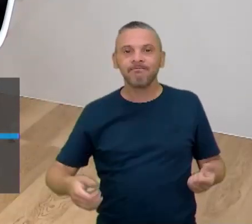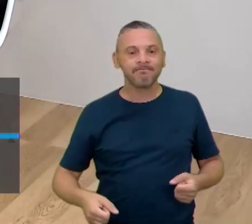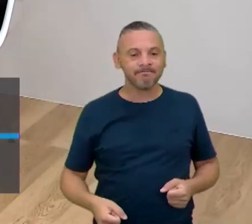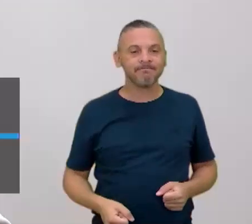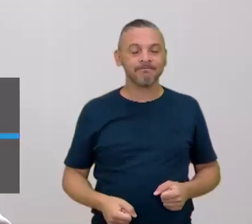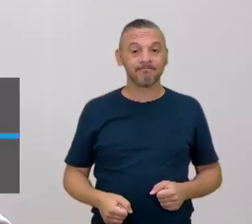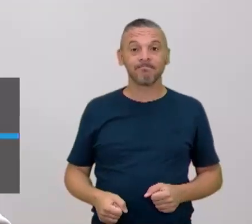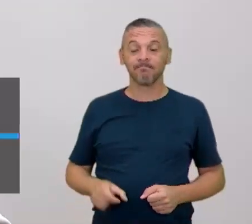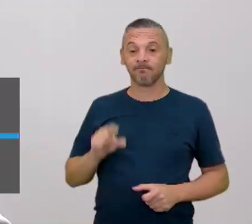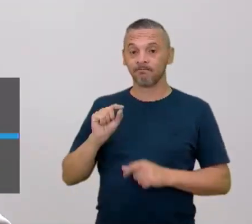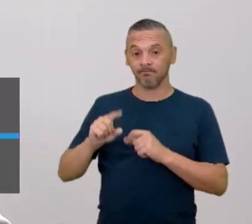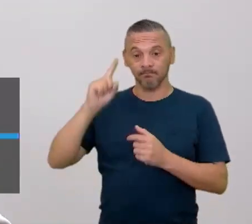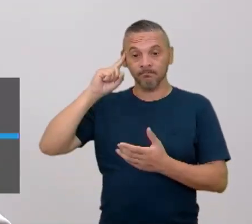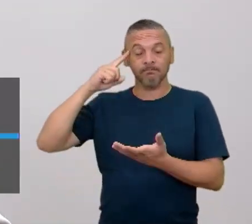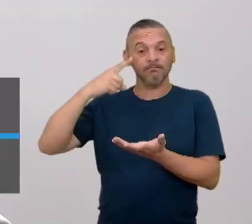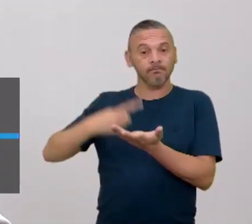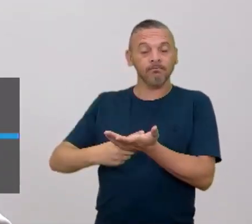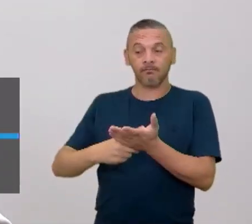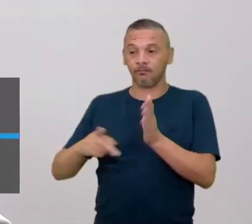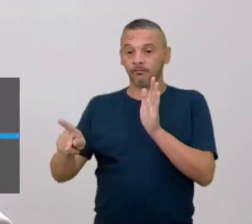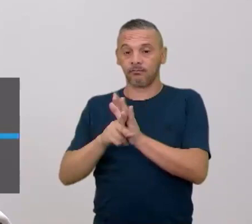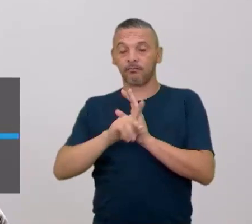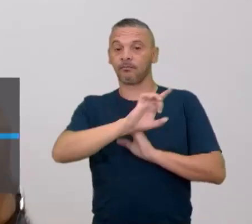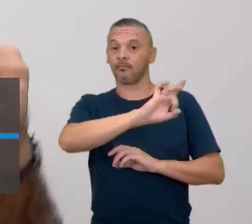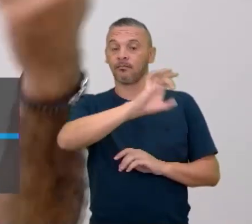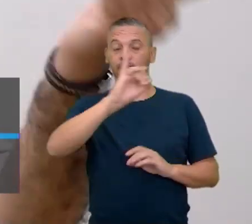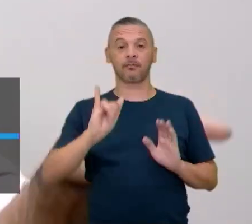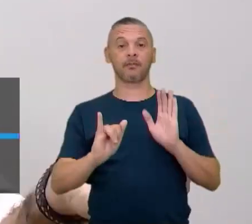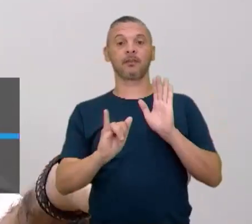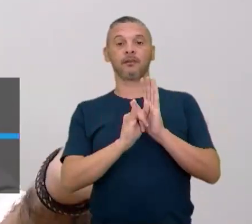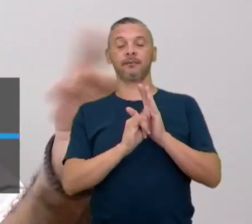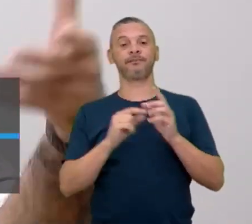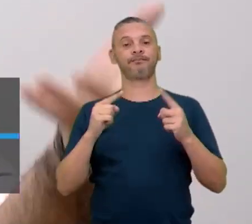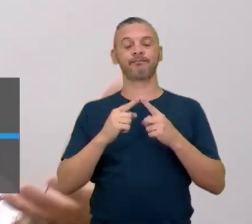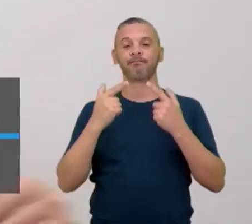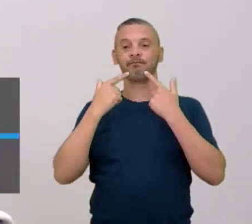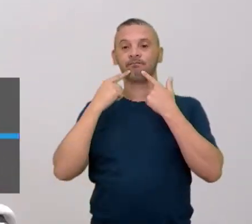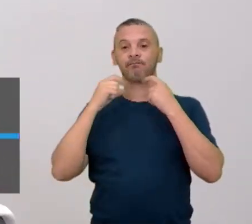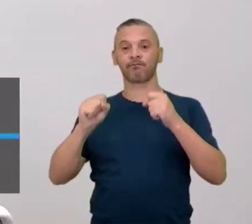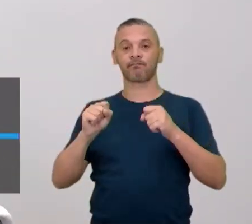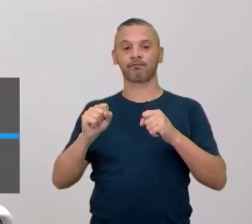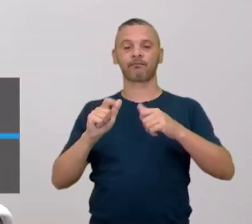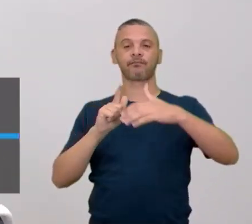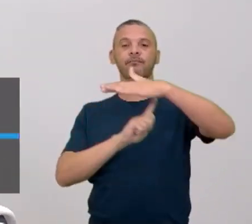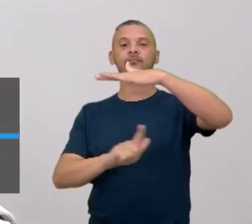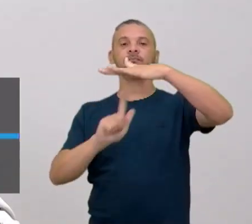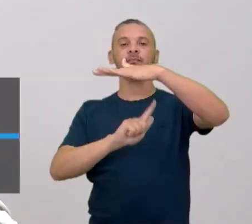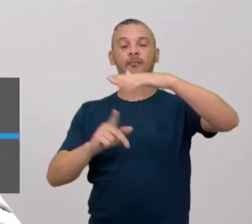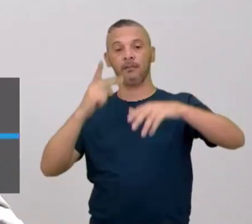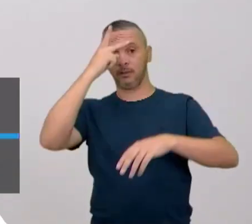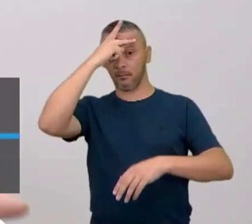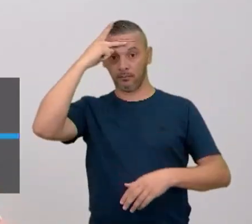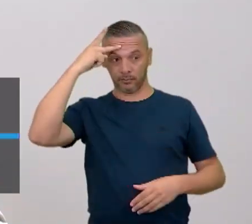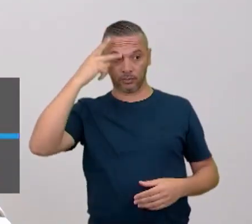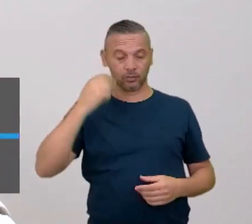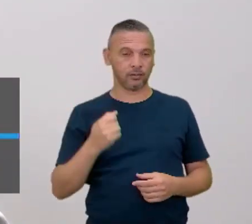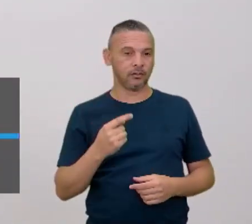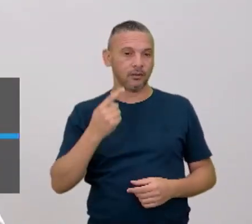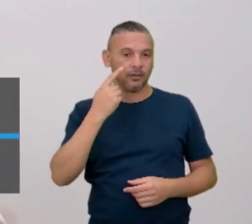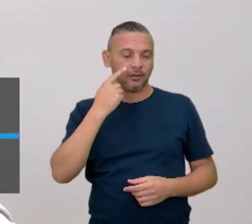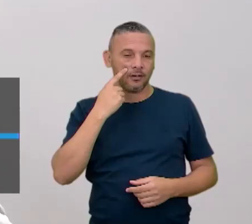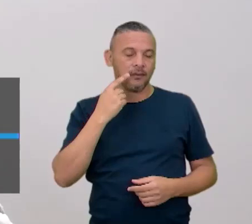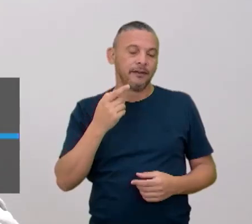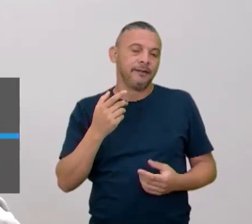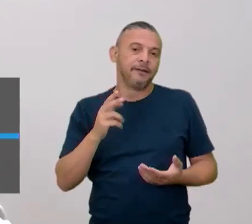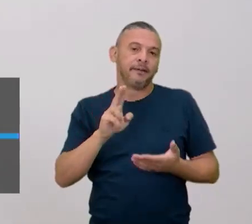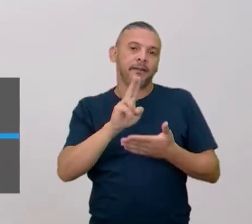a determinação da identidade, determina até a linguagem, as gírias. Sim. Eu não vou aqui por questões éticas dar nome